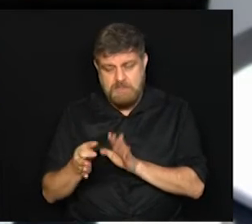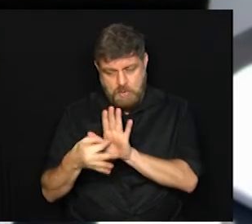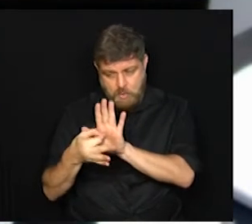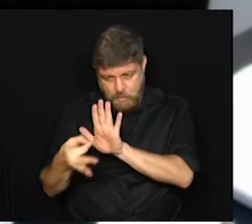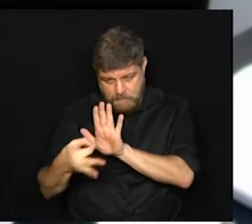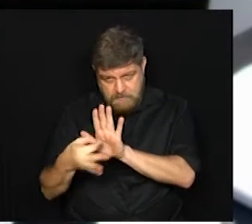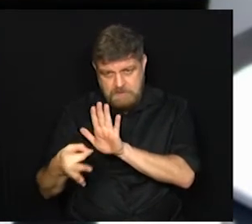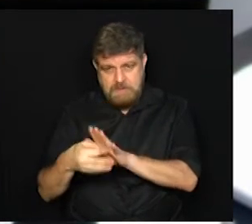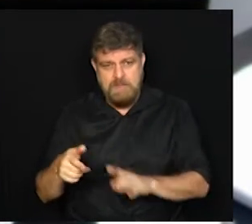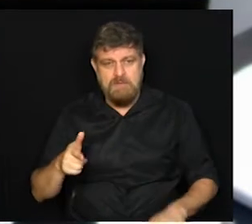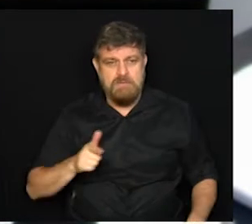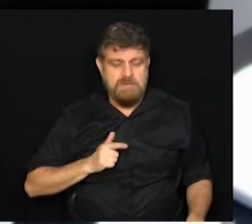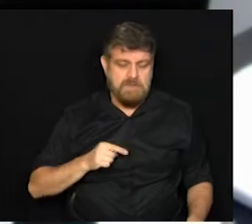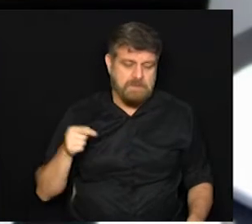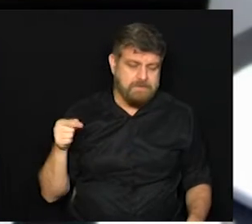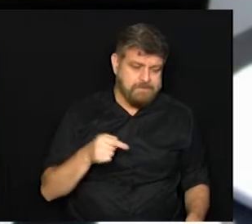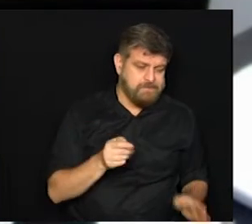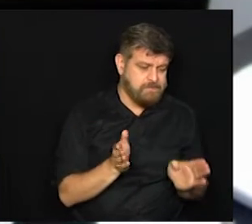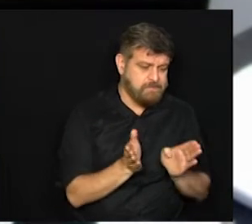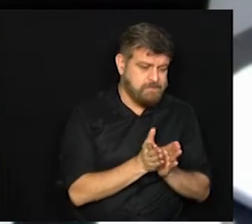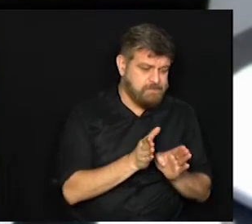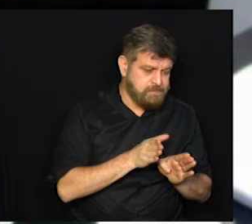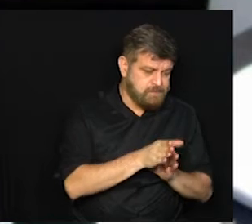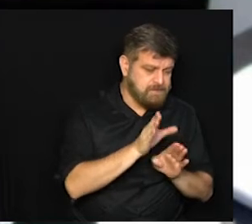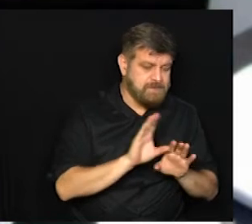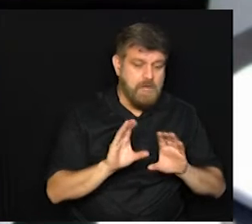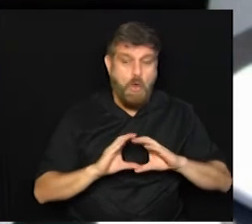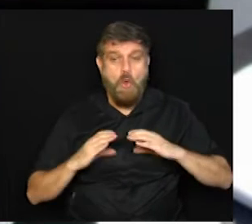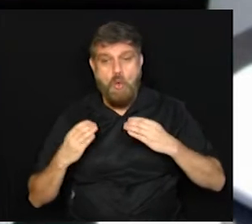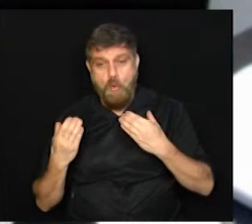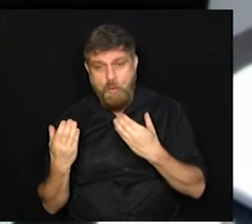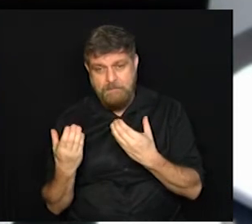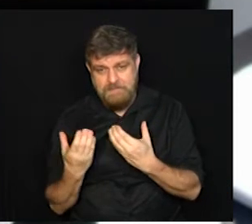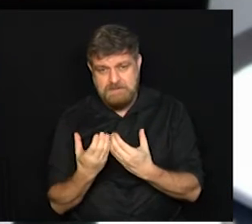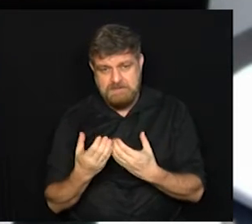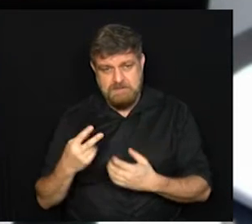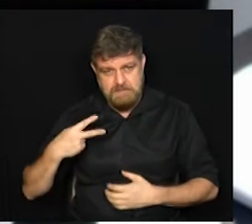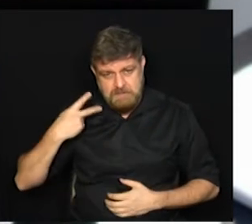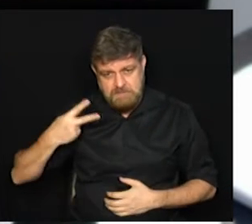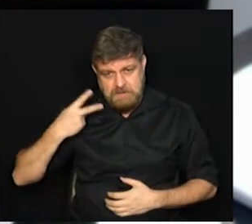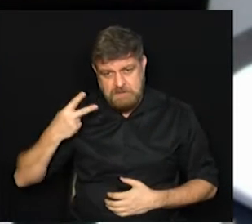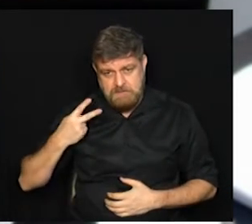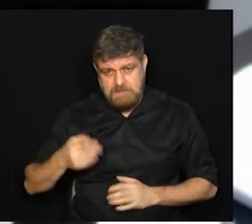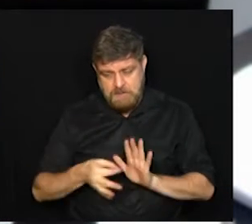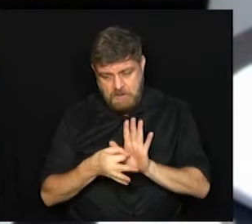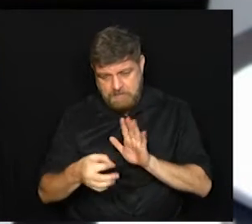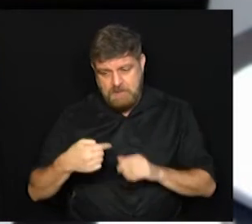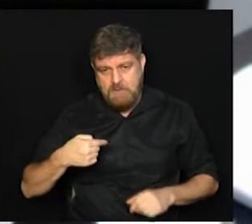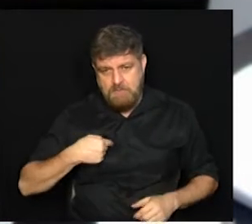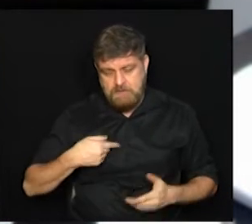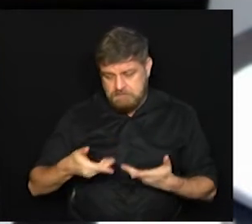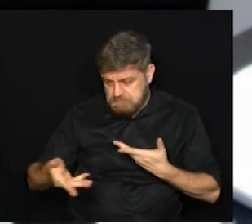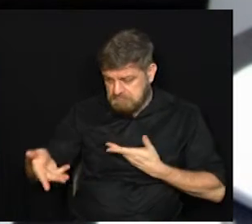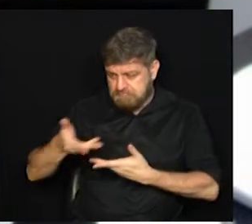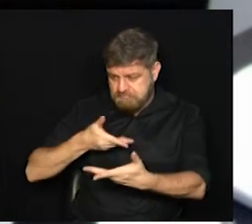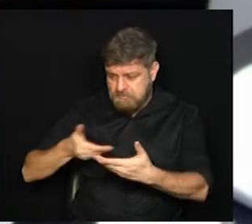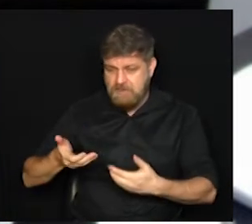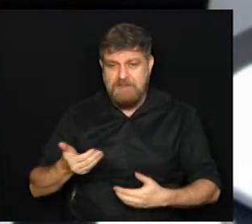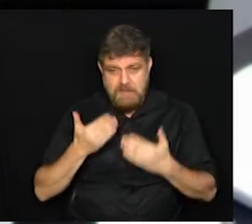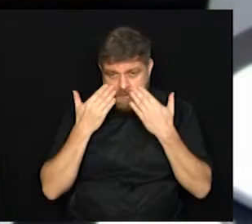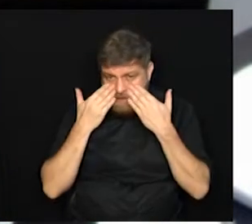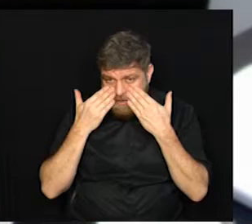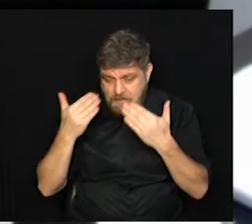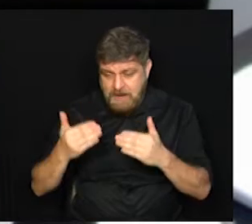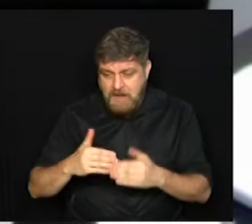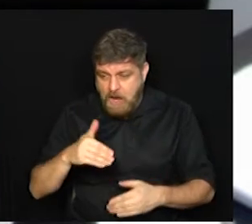seja do Conselho, seja da comissão, né? Eu acho que eu estou aberto aí para apresentar para vocês, quando estiver